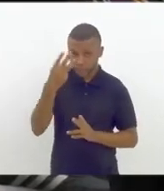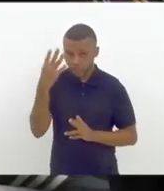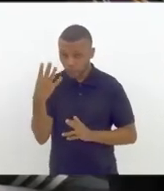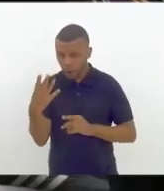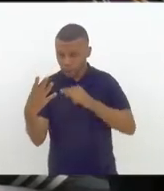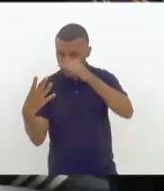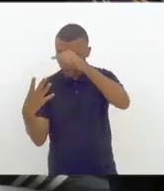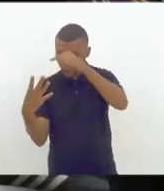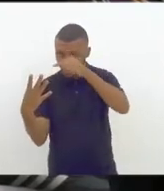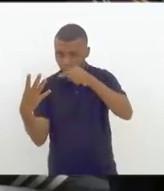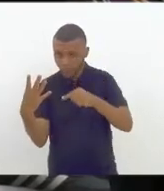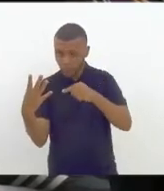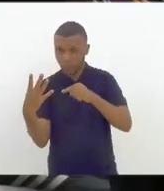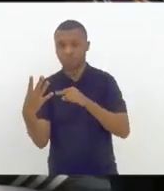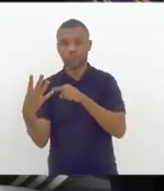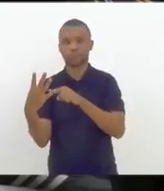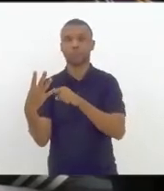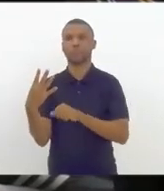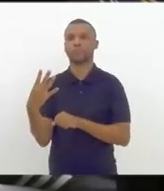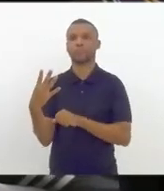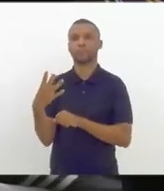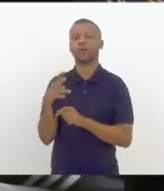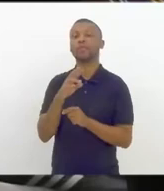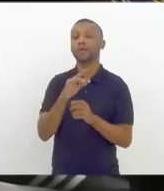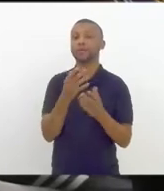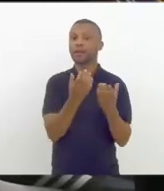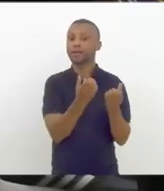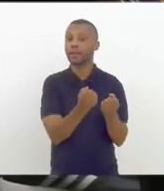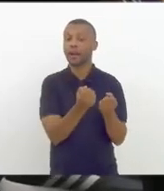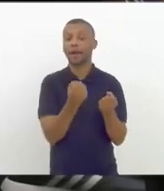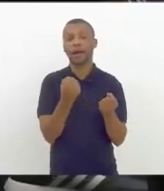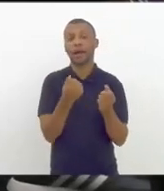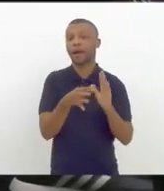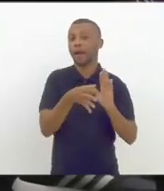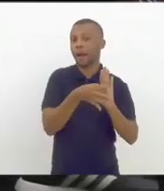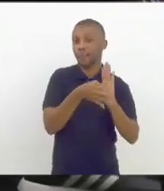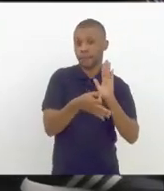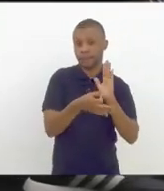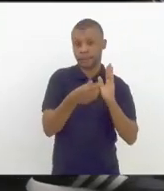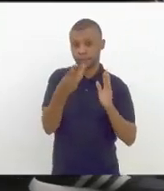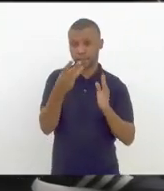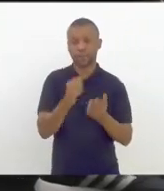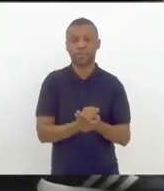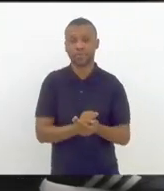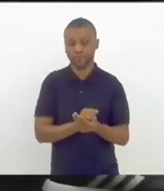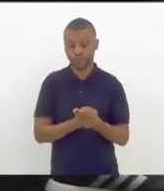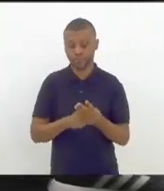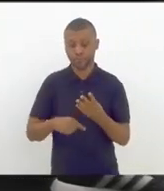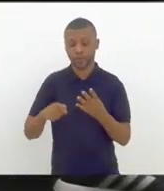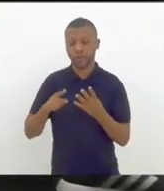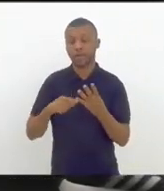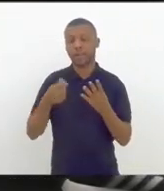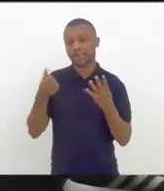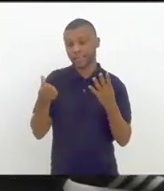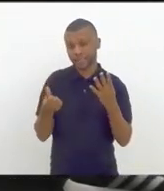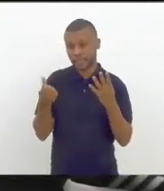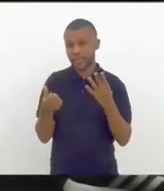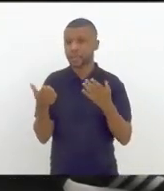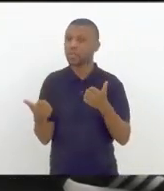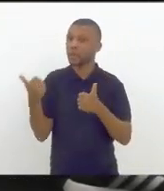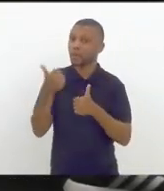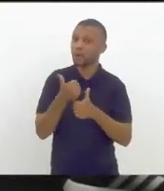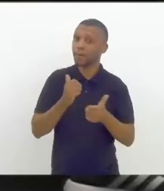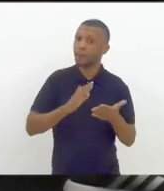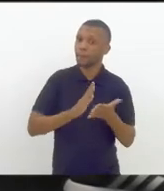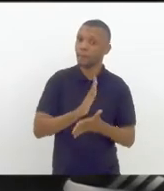A questão aí está introduzindo a aceitação da emenda 3. Prejudicadas as emendas número 6 pela aprovação da